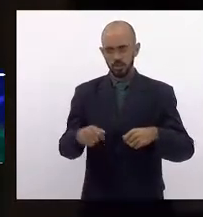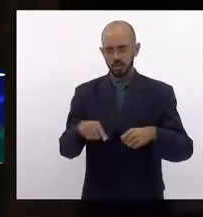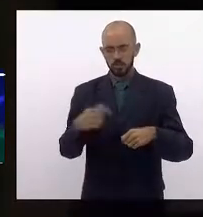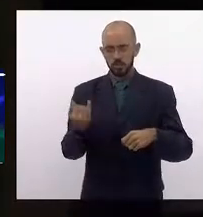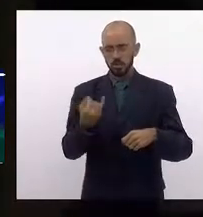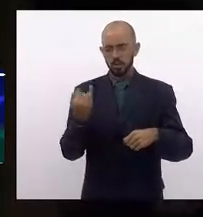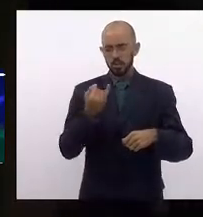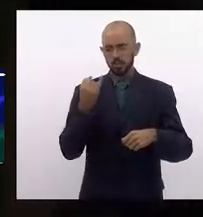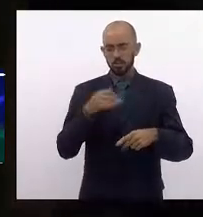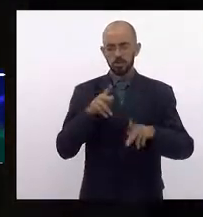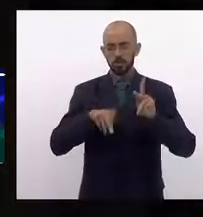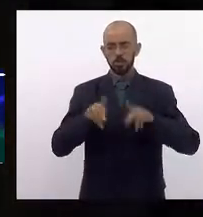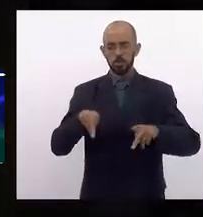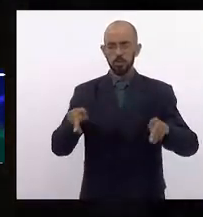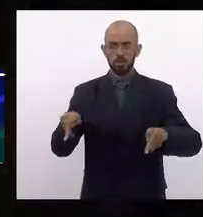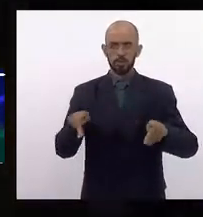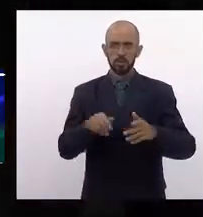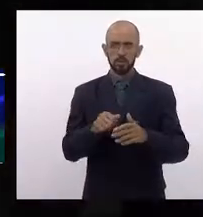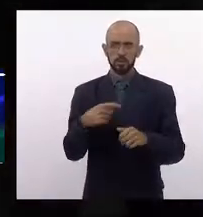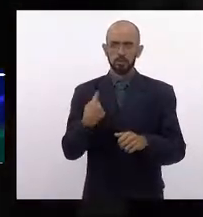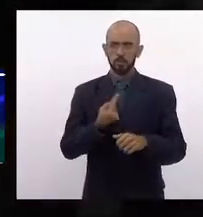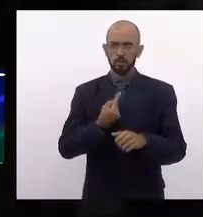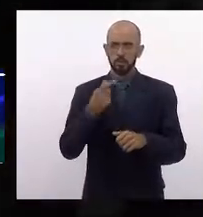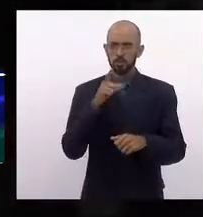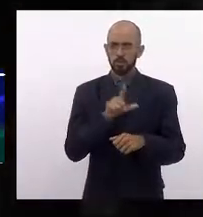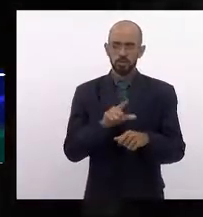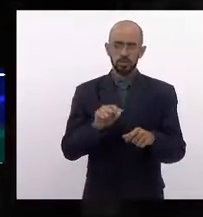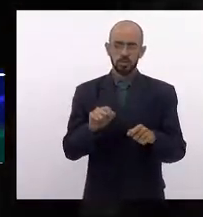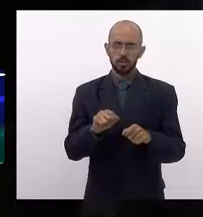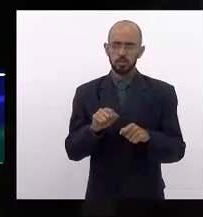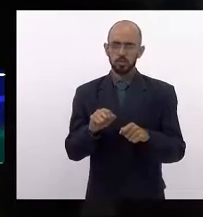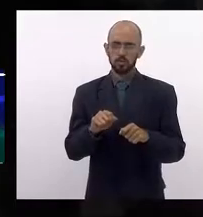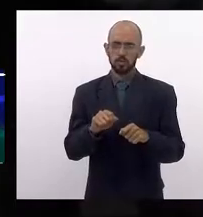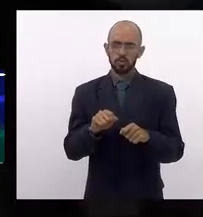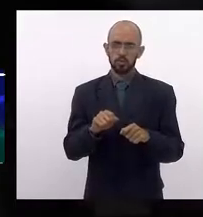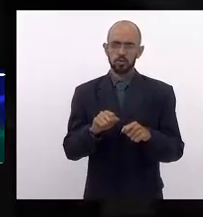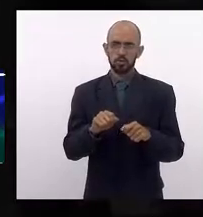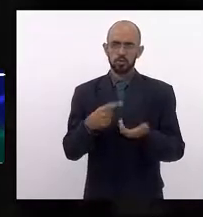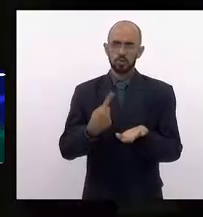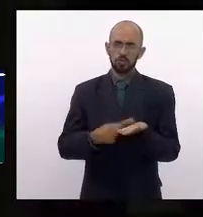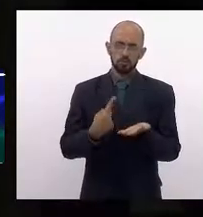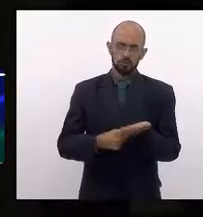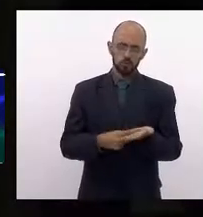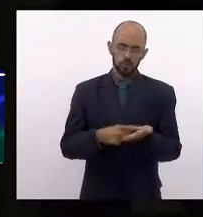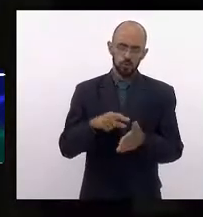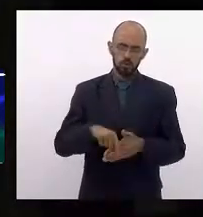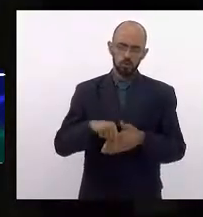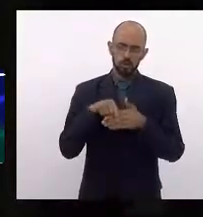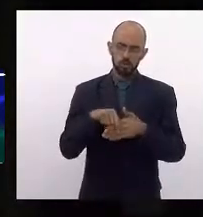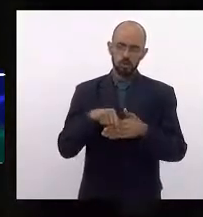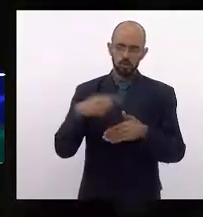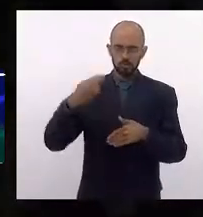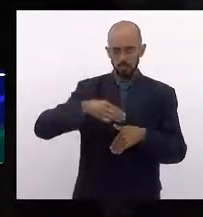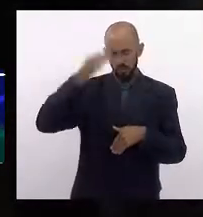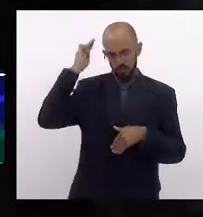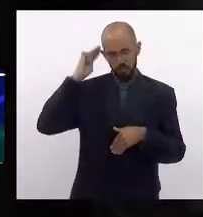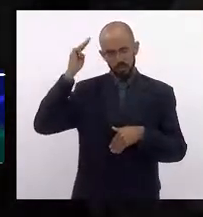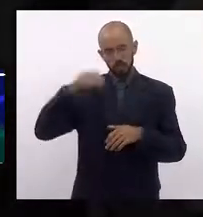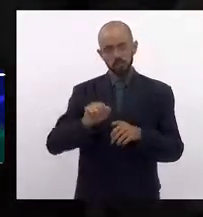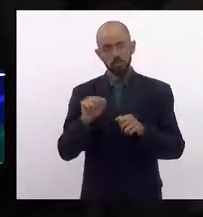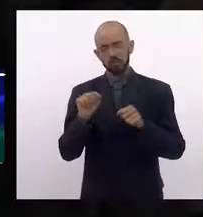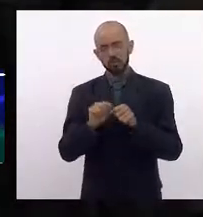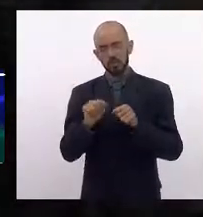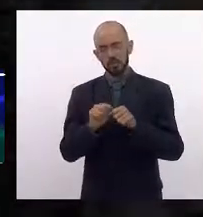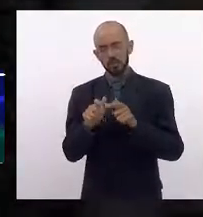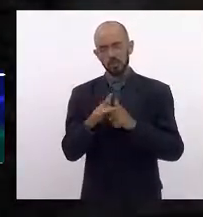para nossa população gente conseguiu aí na intermediação com líder do governo Deputado Márcio Pacheco de